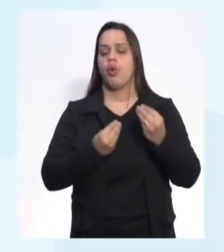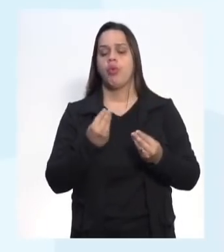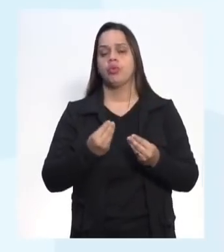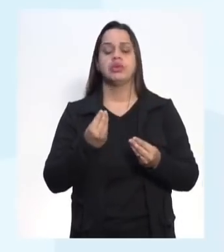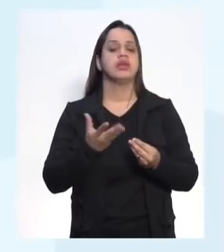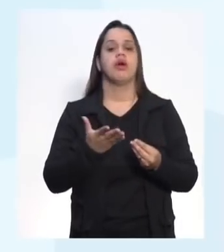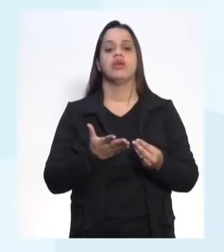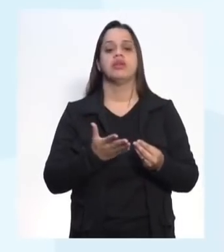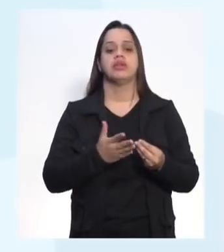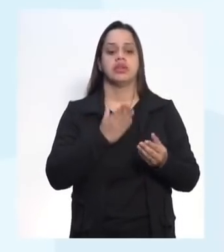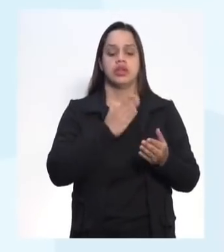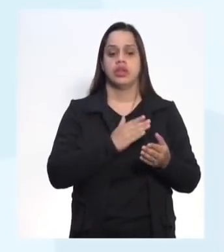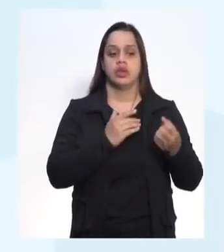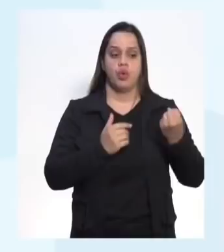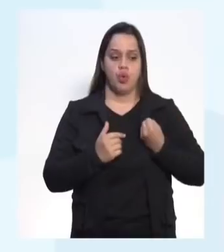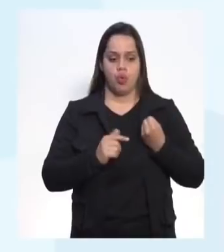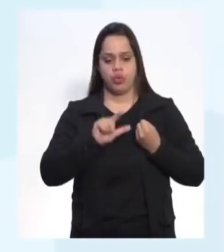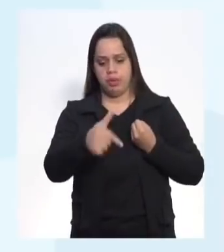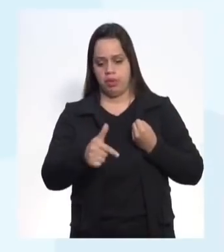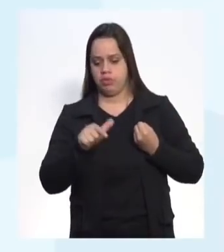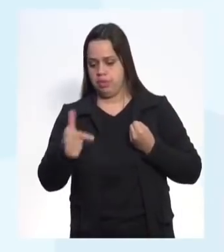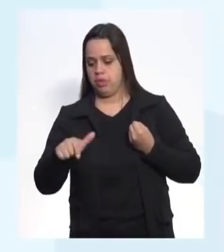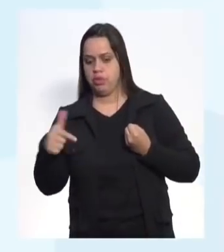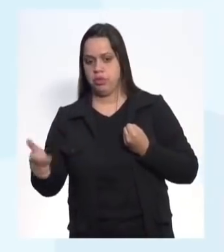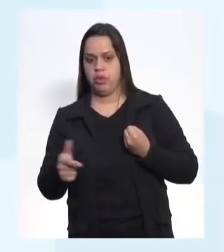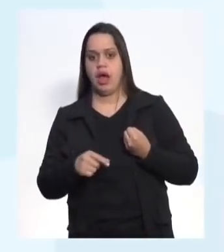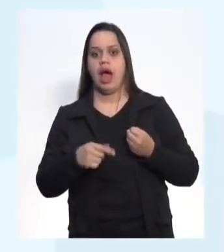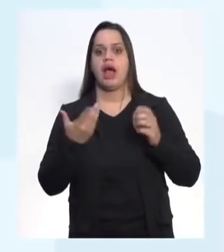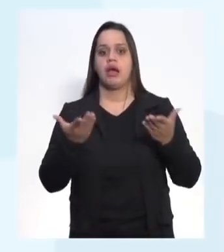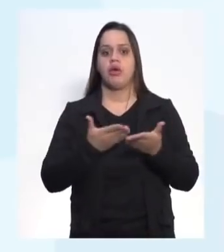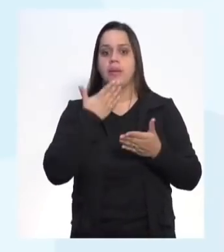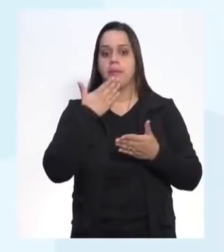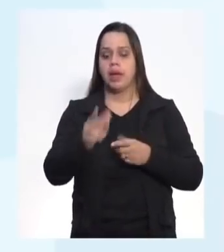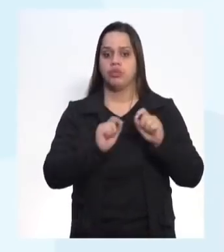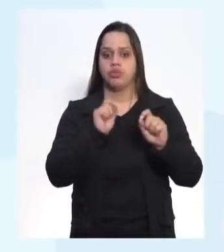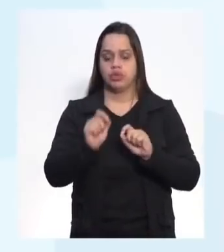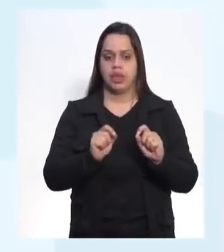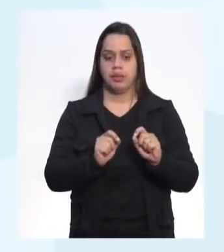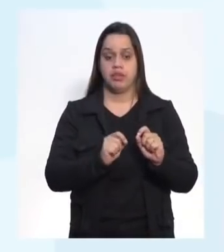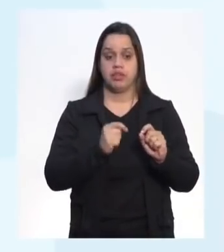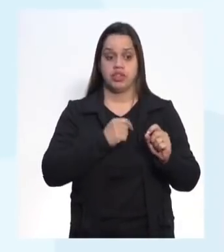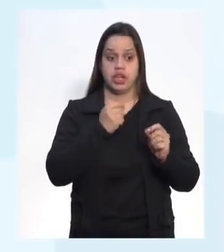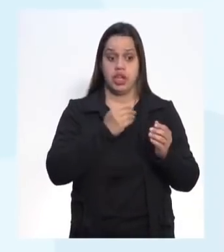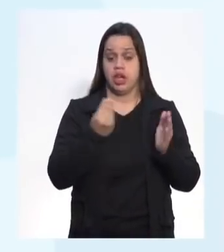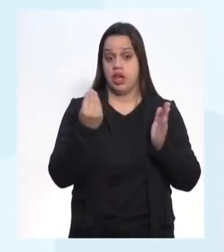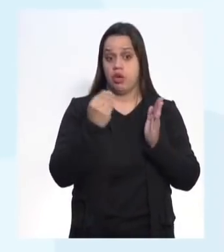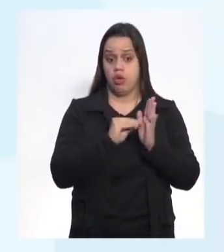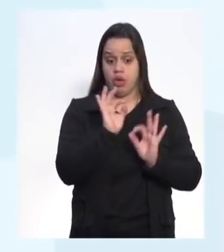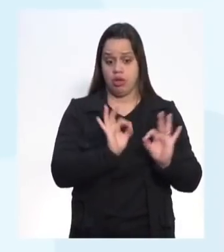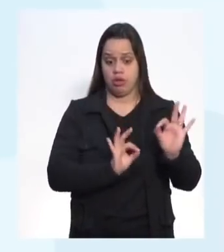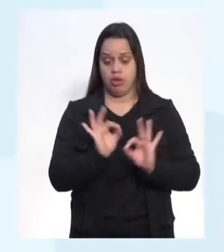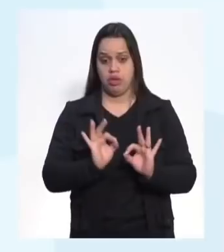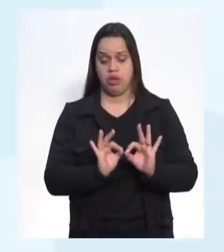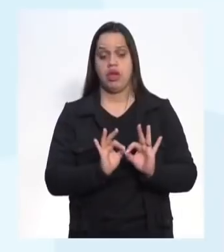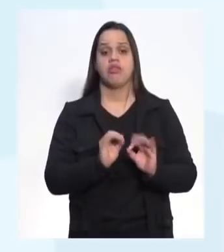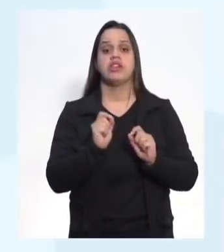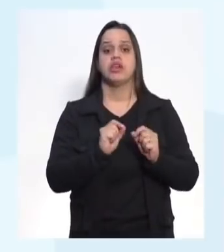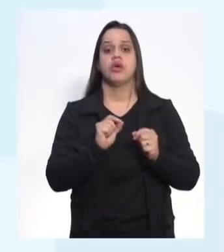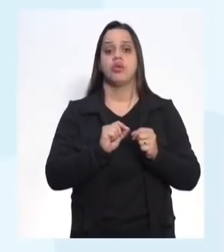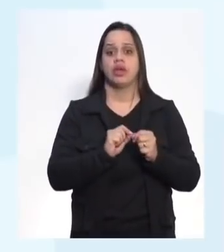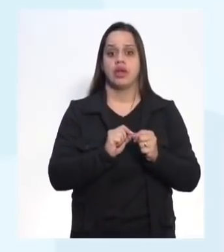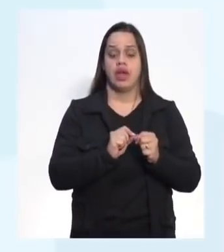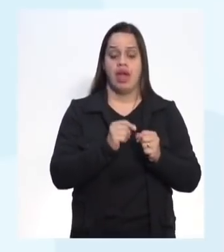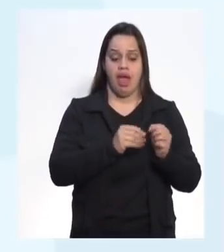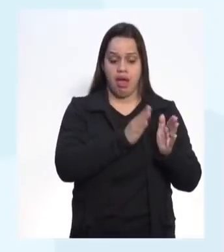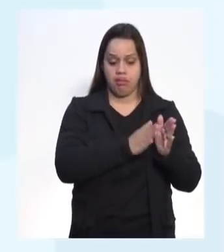na sequência dos números naturais. Ordene os números a seguir na forma consecutiva, ou seja,